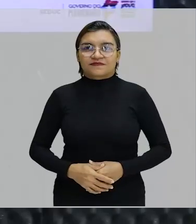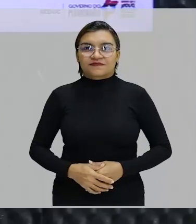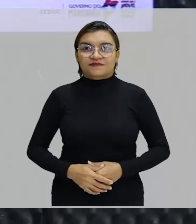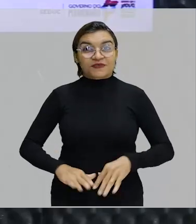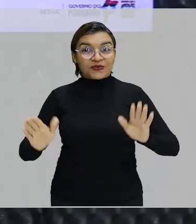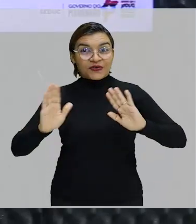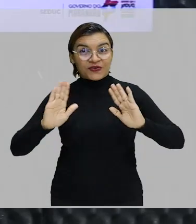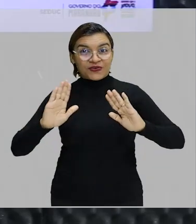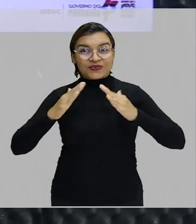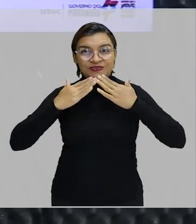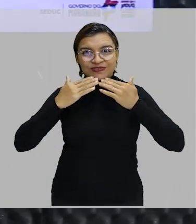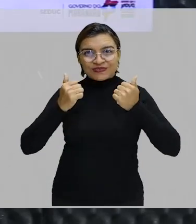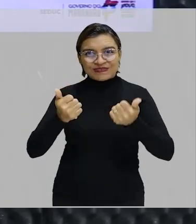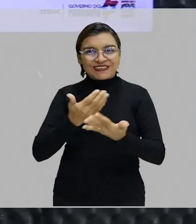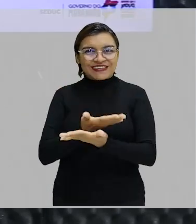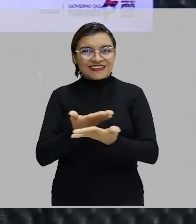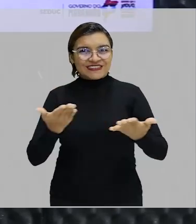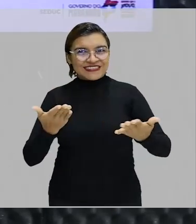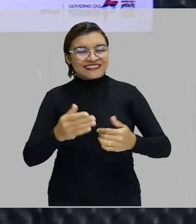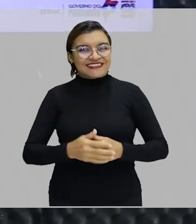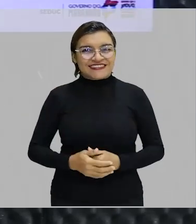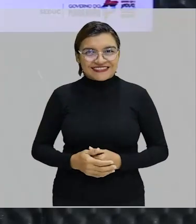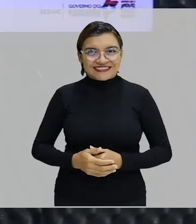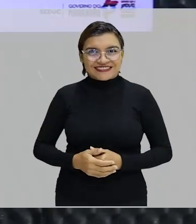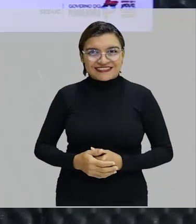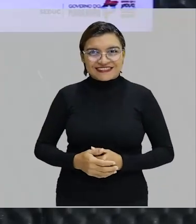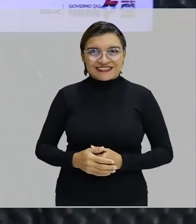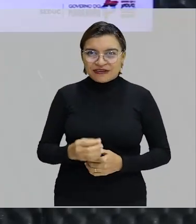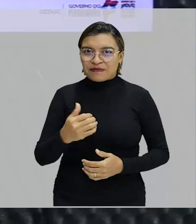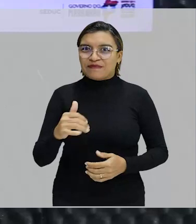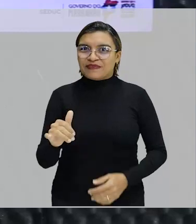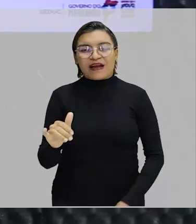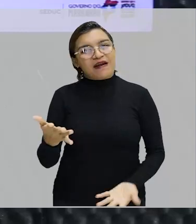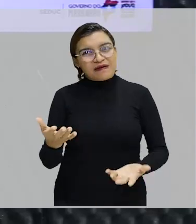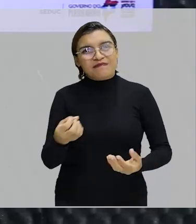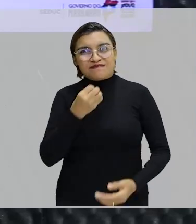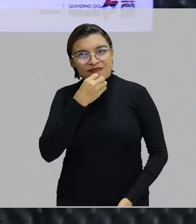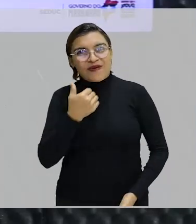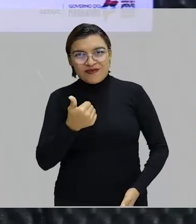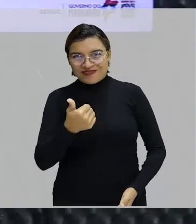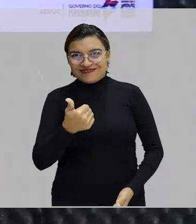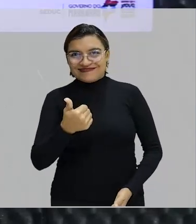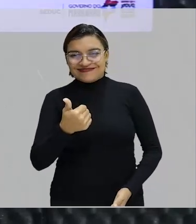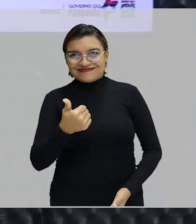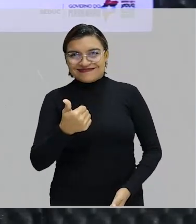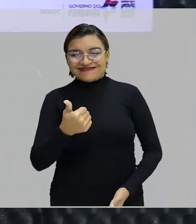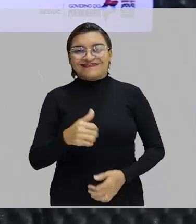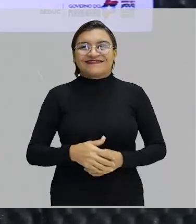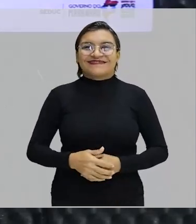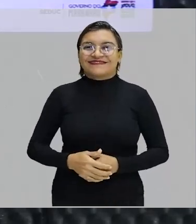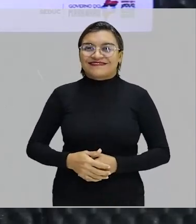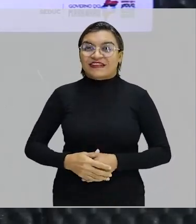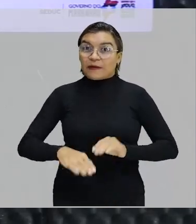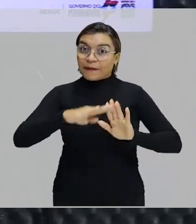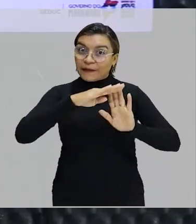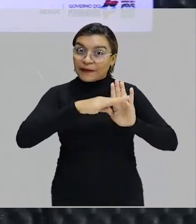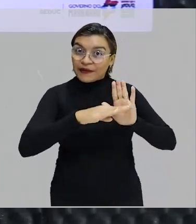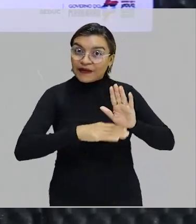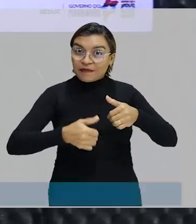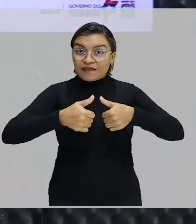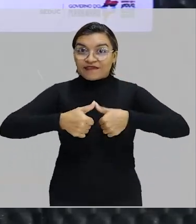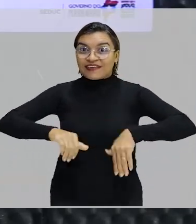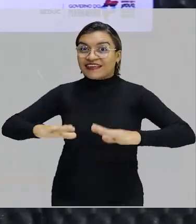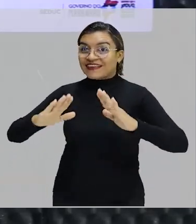Oi, chuchus, tudo bem com vocês? E aí? De boa? Você está de boa? Programa Fica em Casa Aprendendo. Olha,